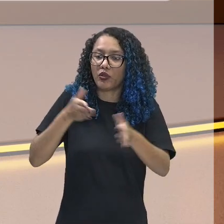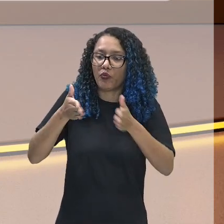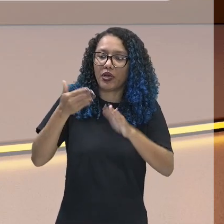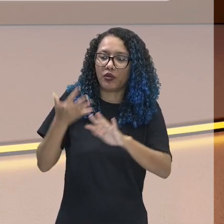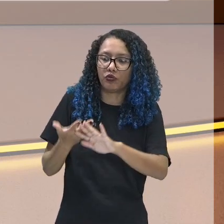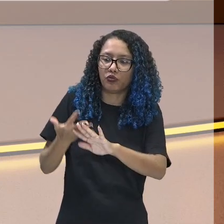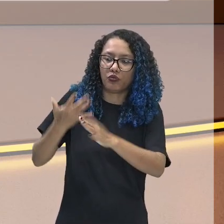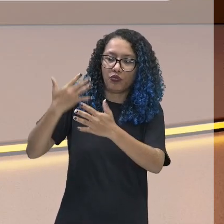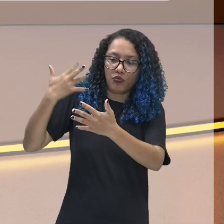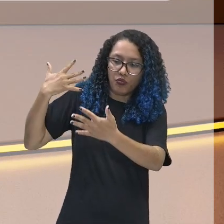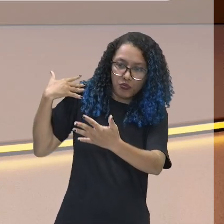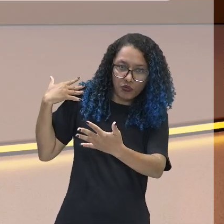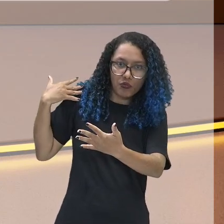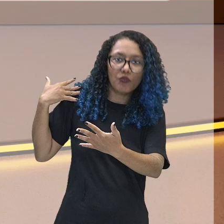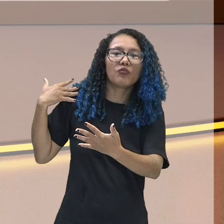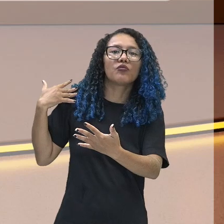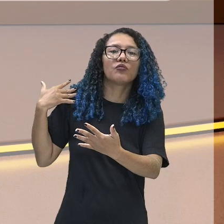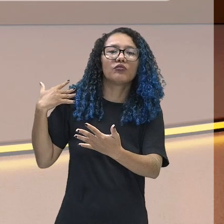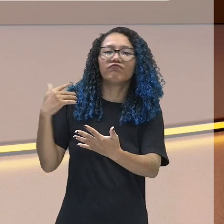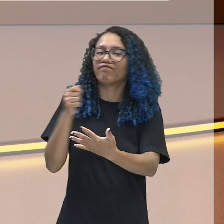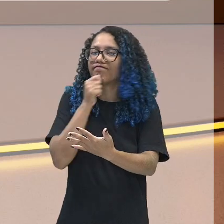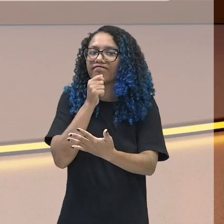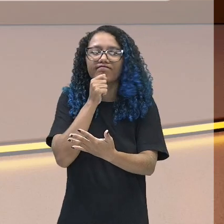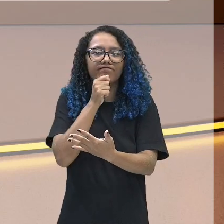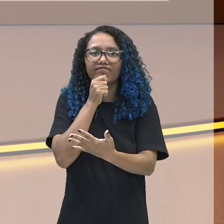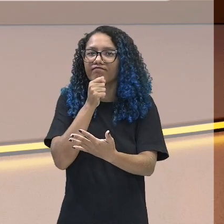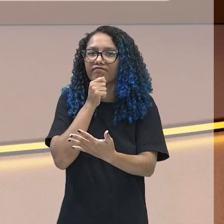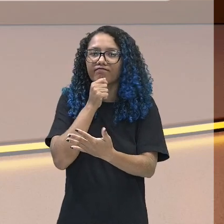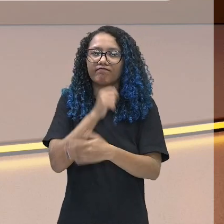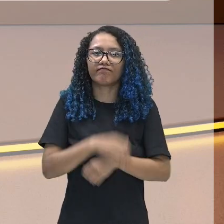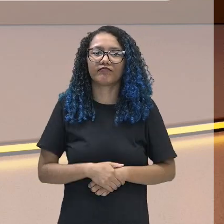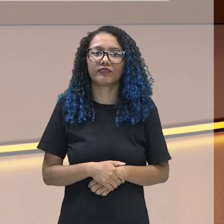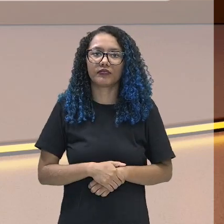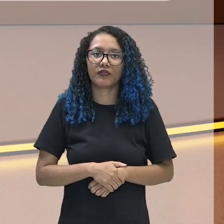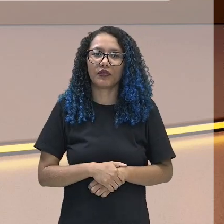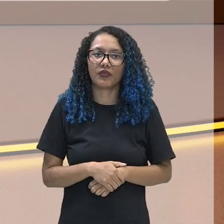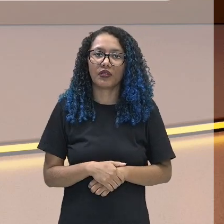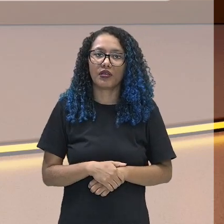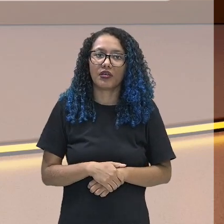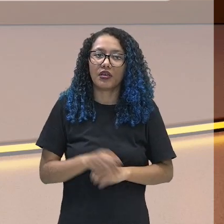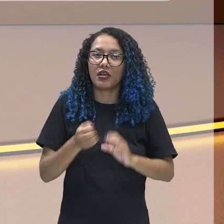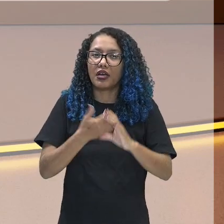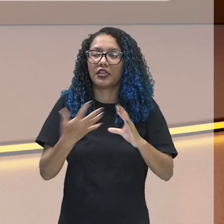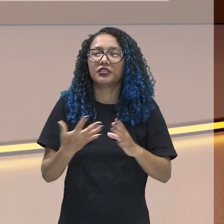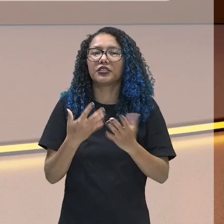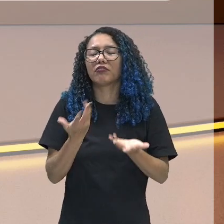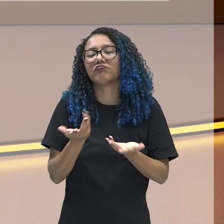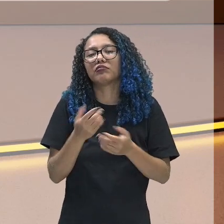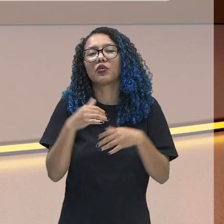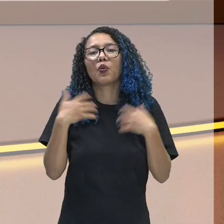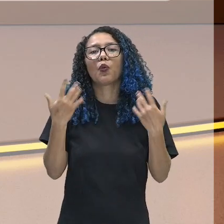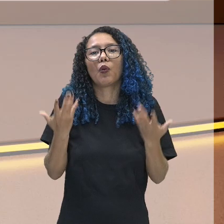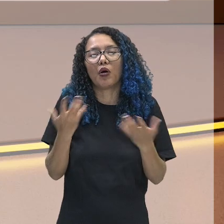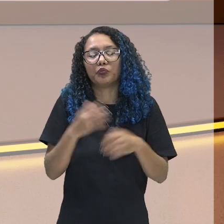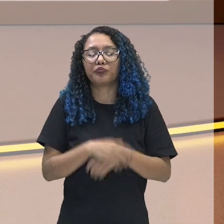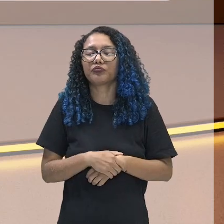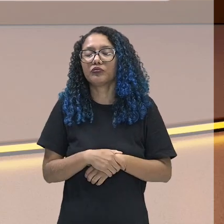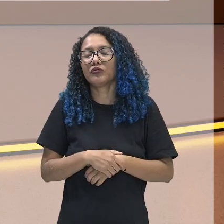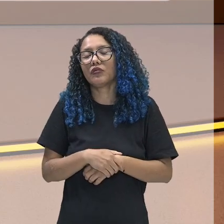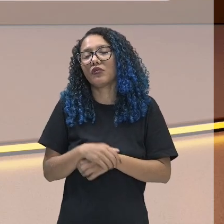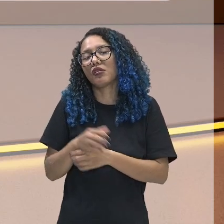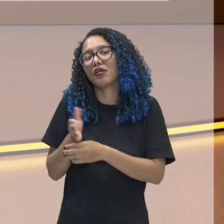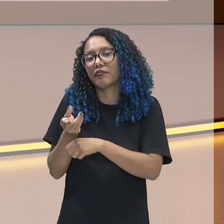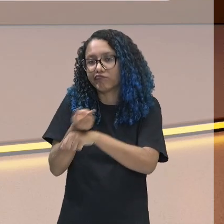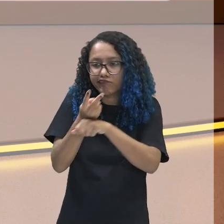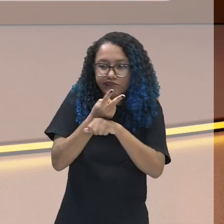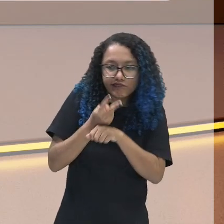dos primeiros hominídeos, por assim dizer, eles eram tipicamente caçadores e coletores. Olha o que